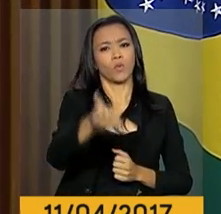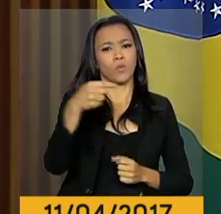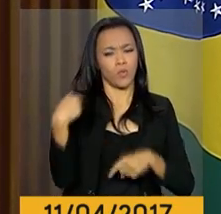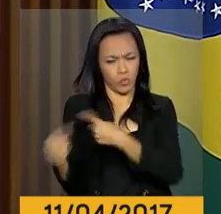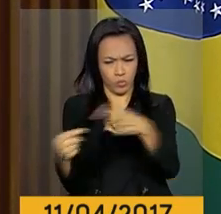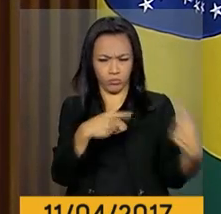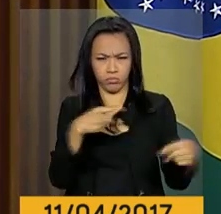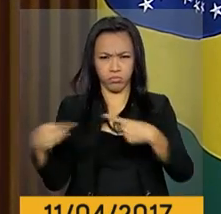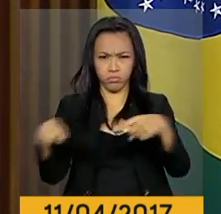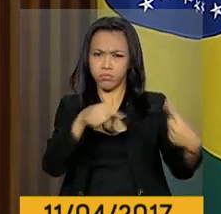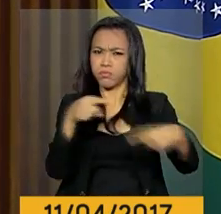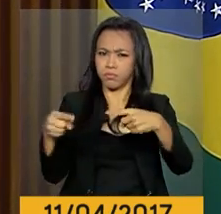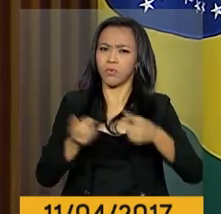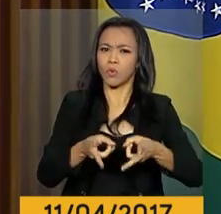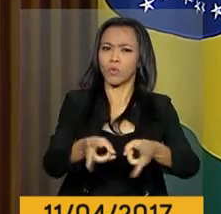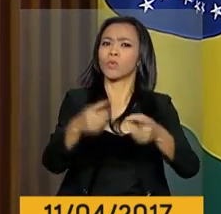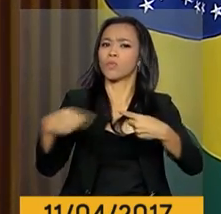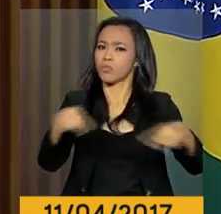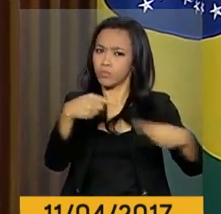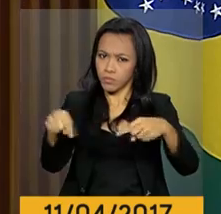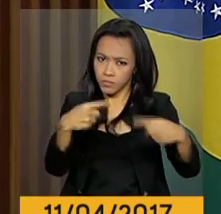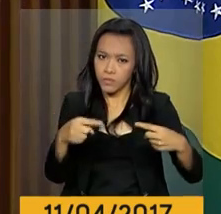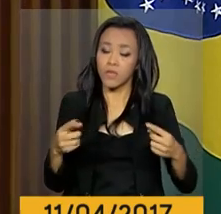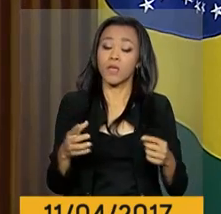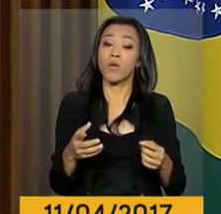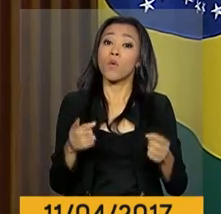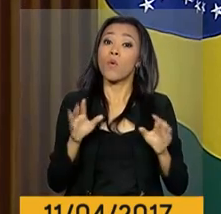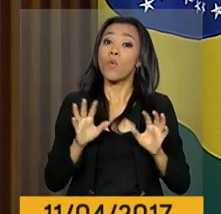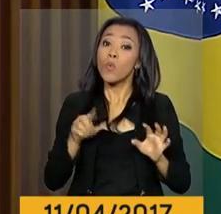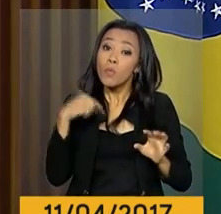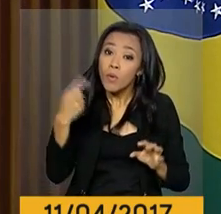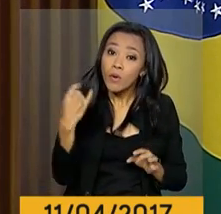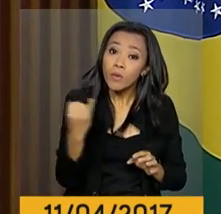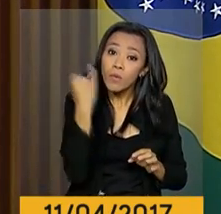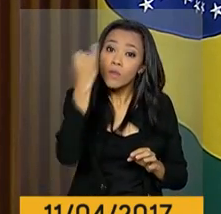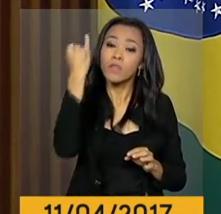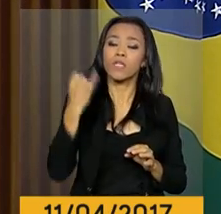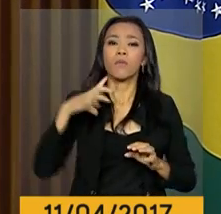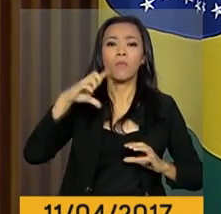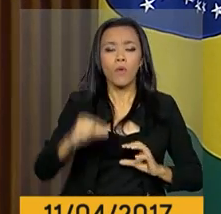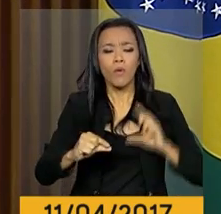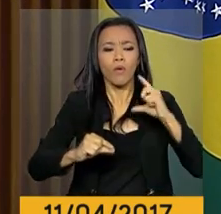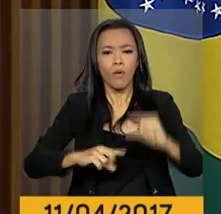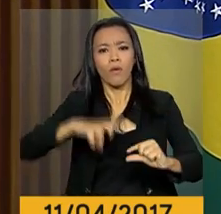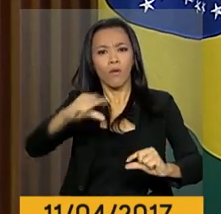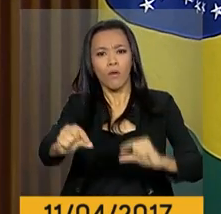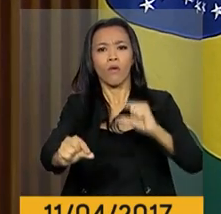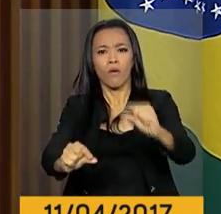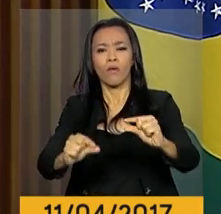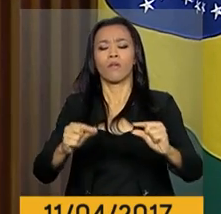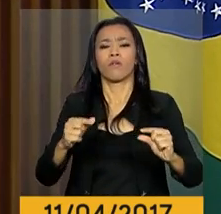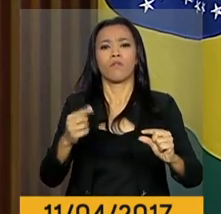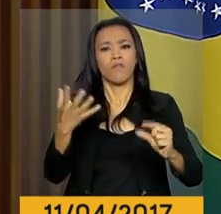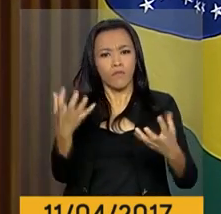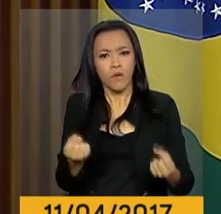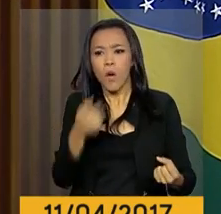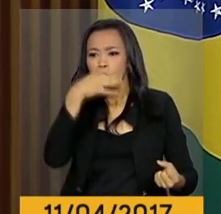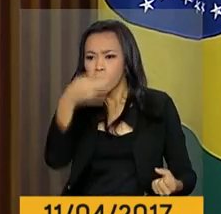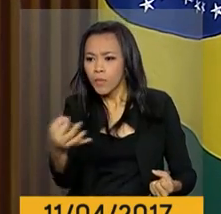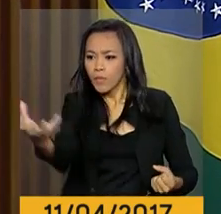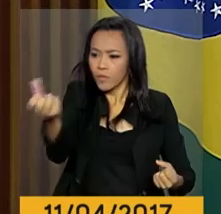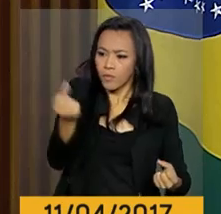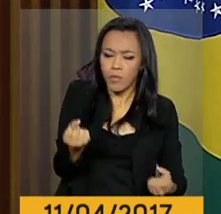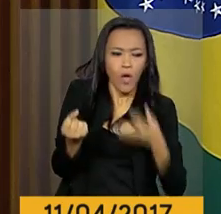bancadas o importante é que nós pouco a pouco vamos digamos assim acolhendo as sugestões